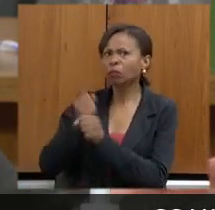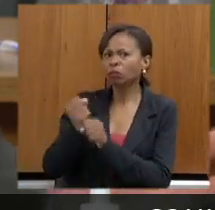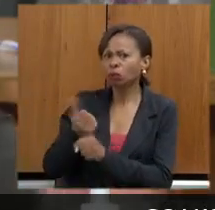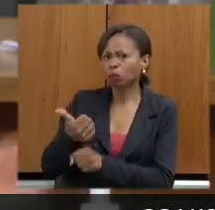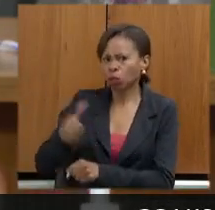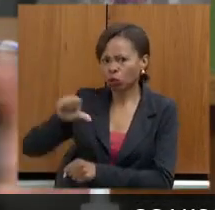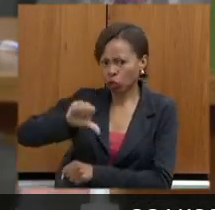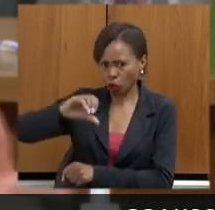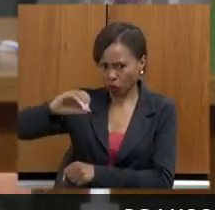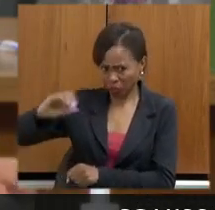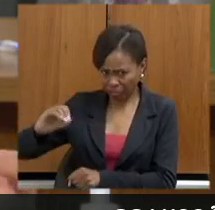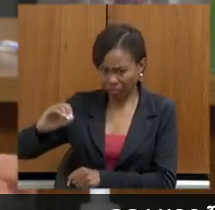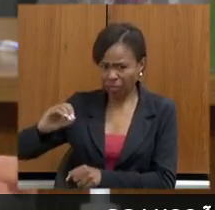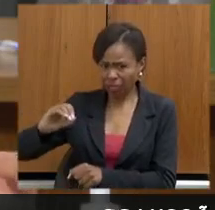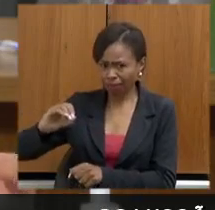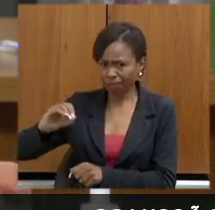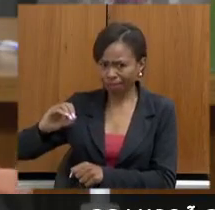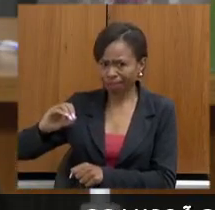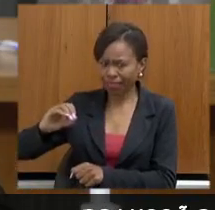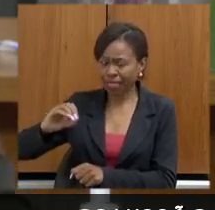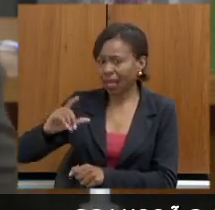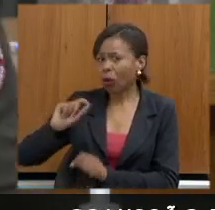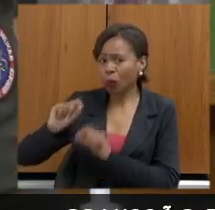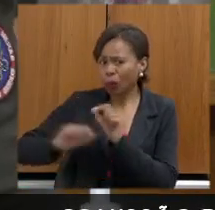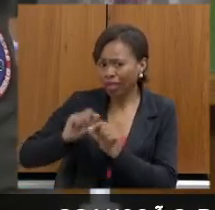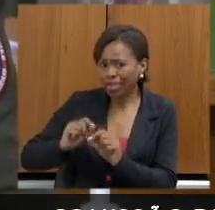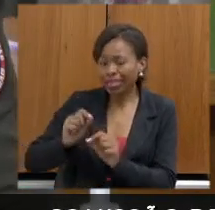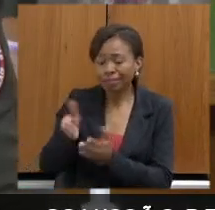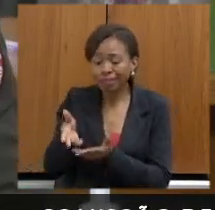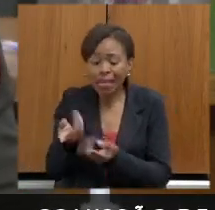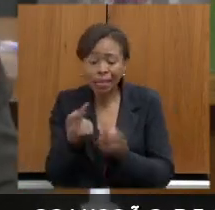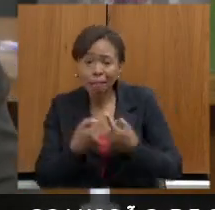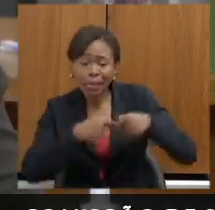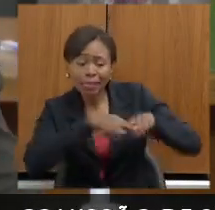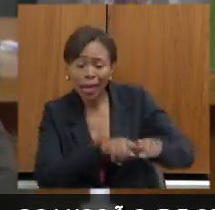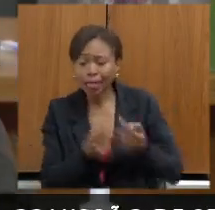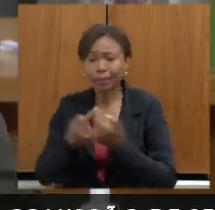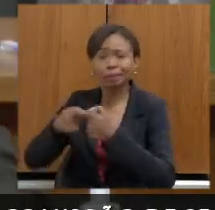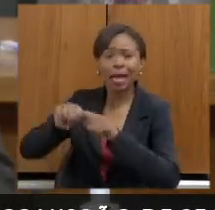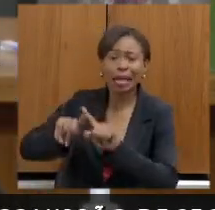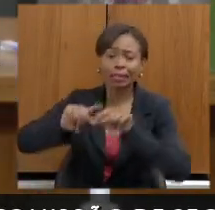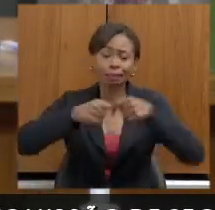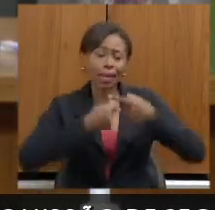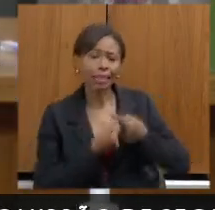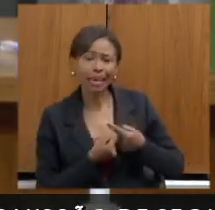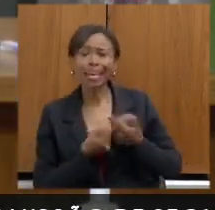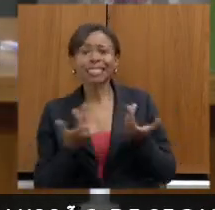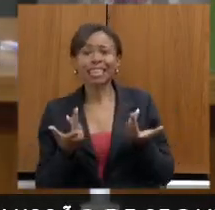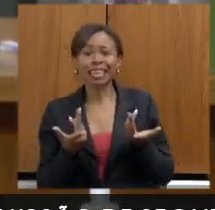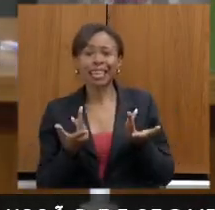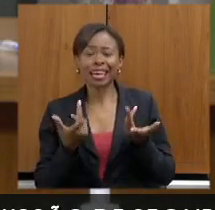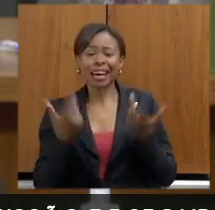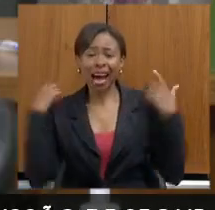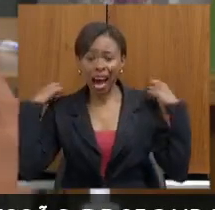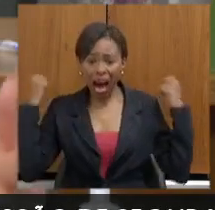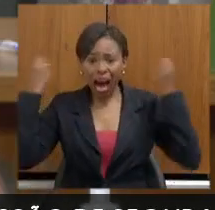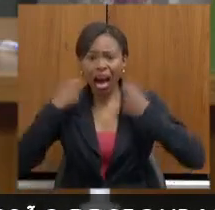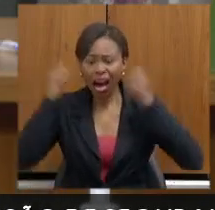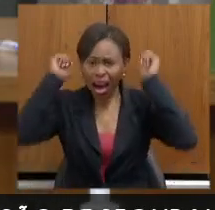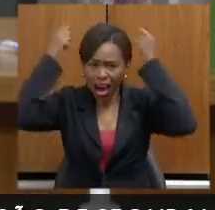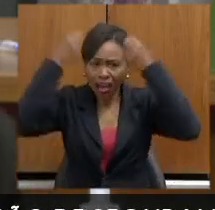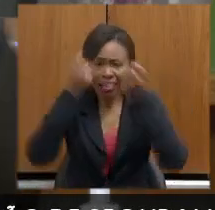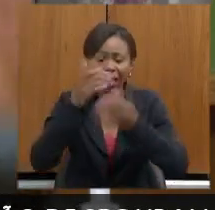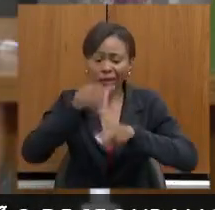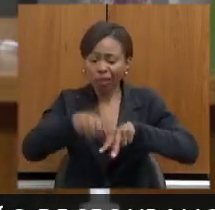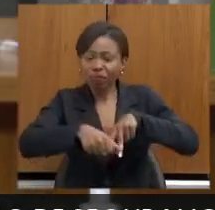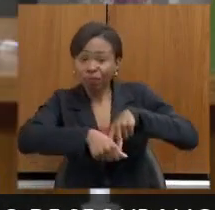tinha depois nós começamos a dividir então a gente compartilhava capa e a calça o depois a